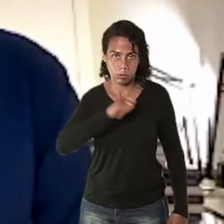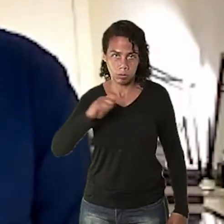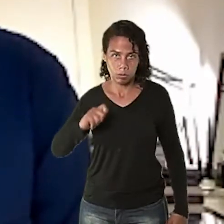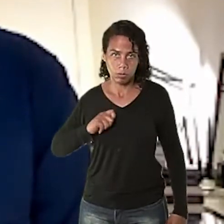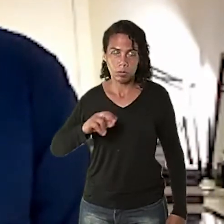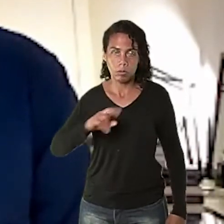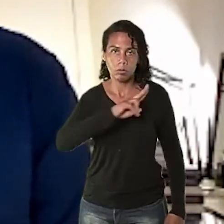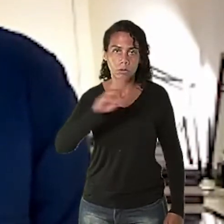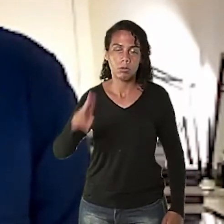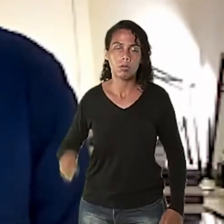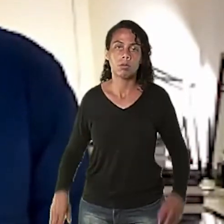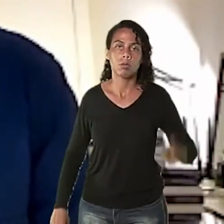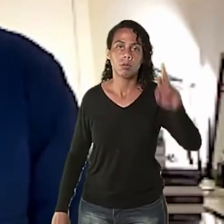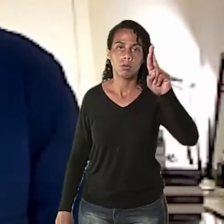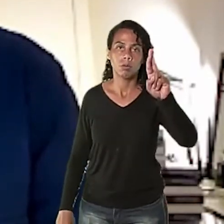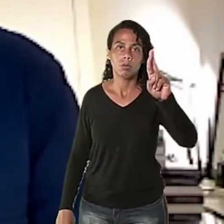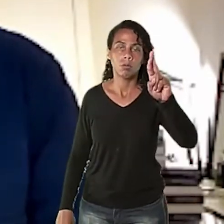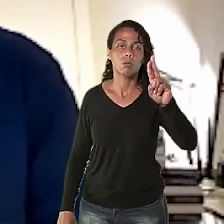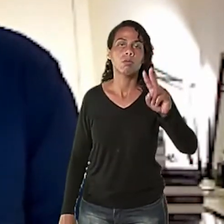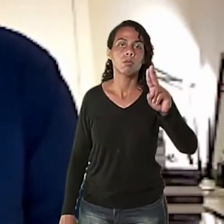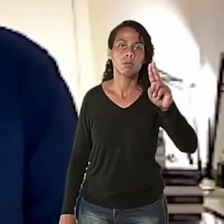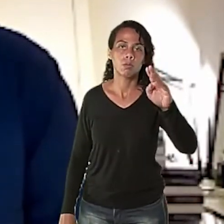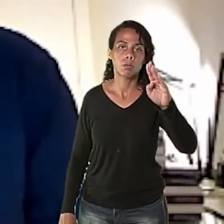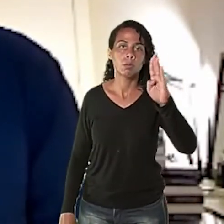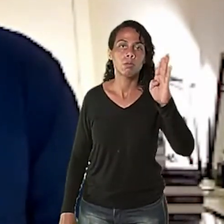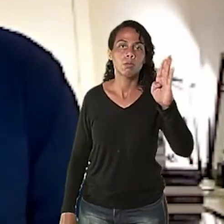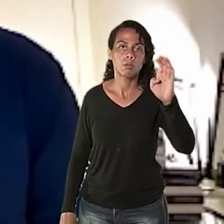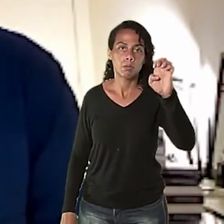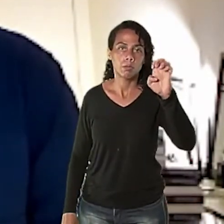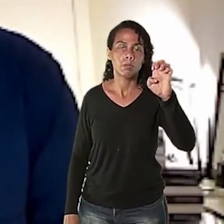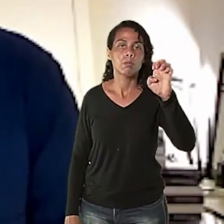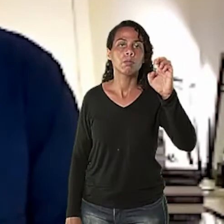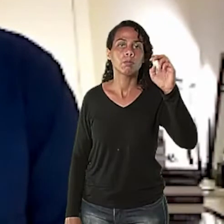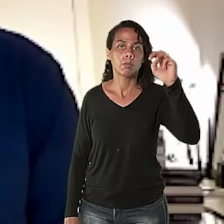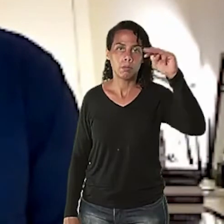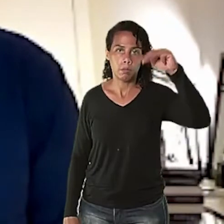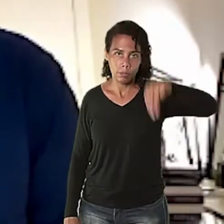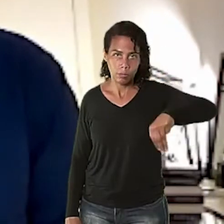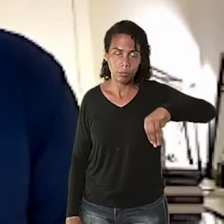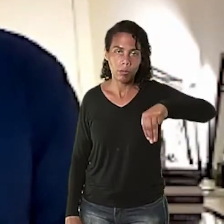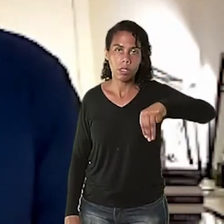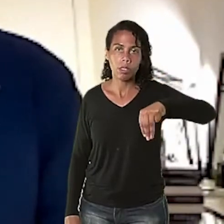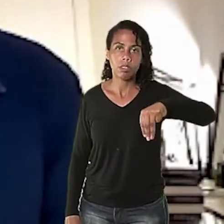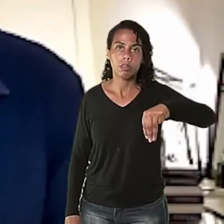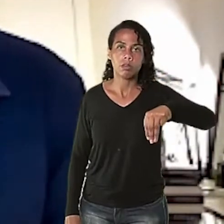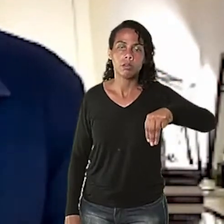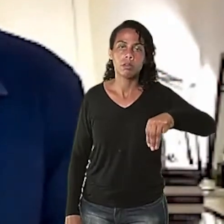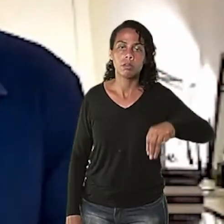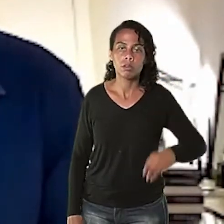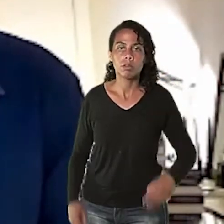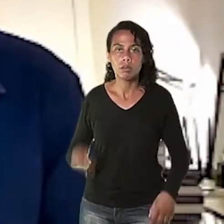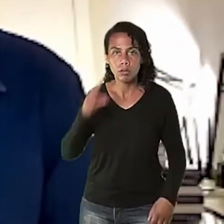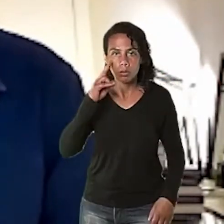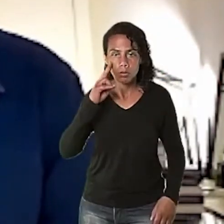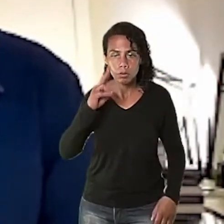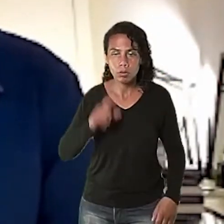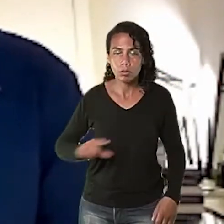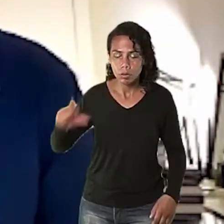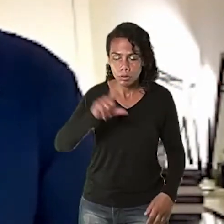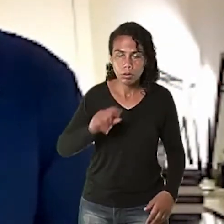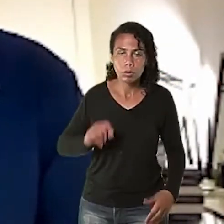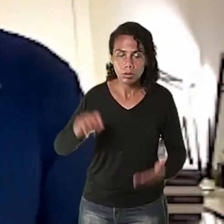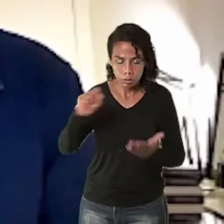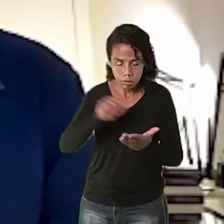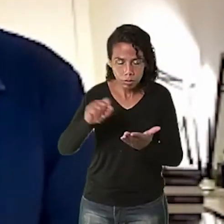mais territorial do Rio, sabe? E pensando muito também no Lima e no João do Rio e tudo isso.